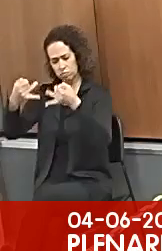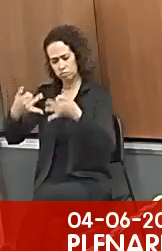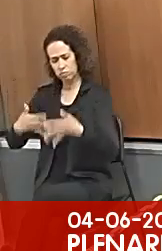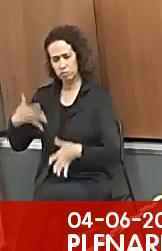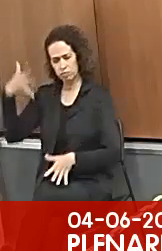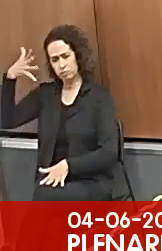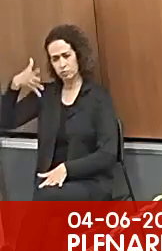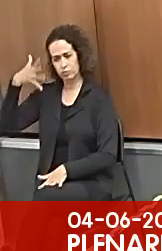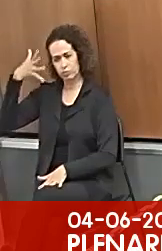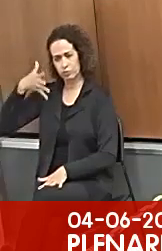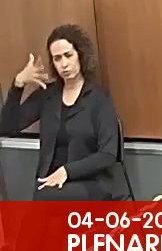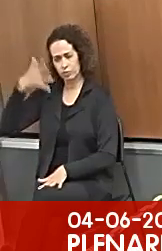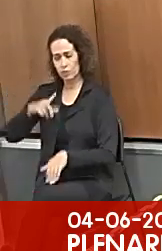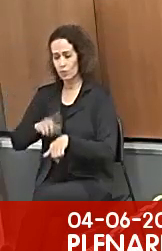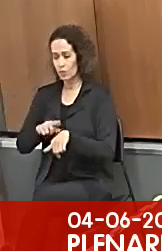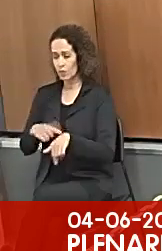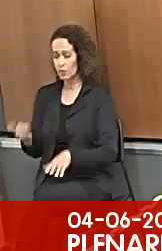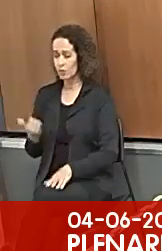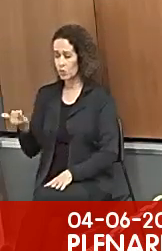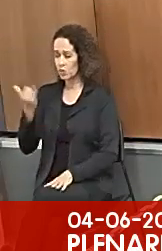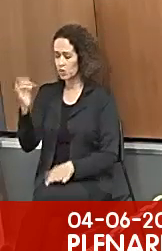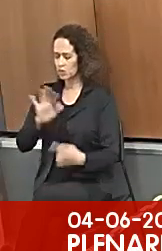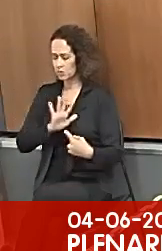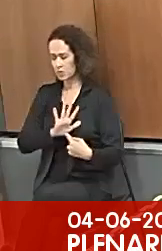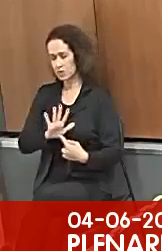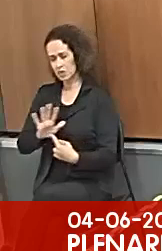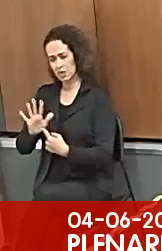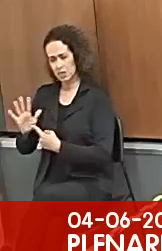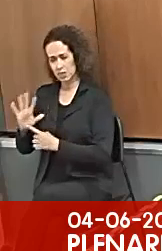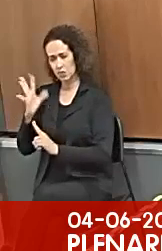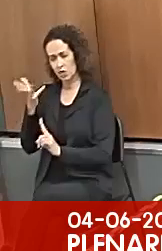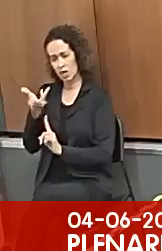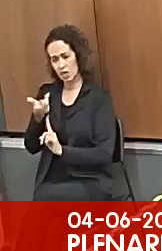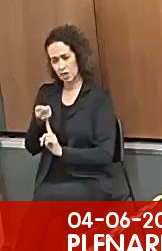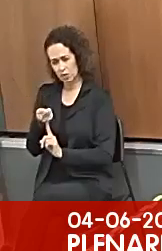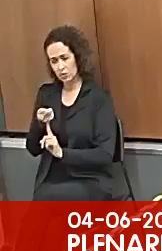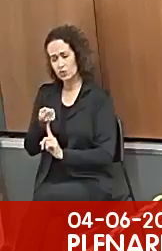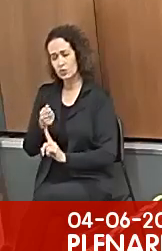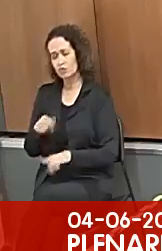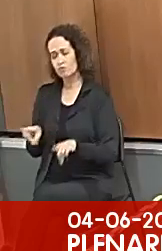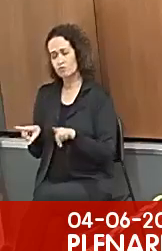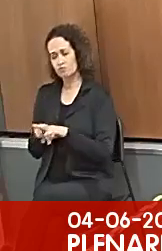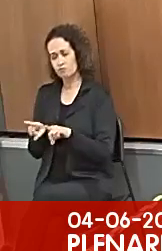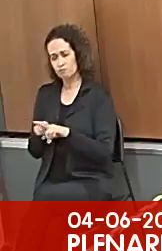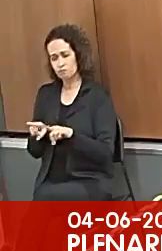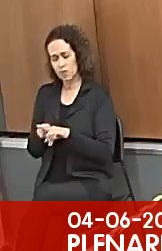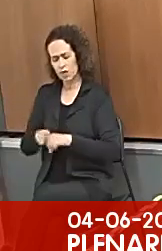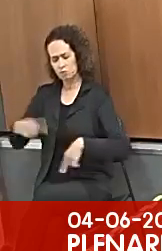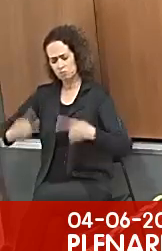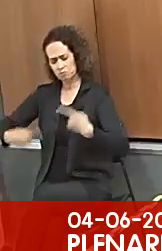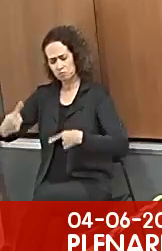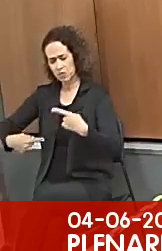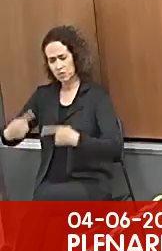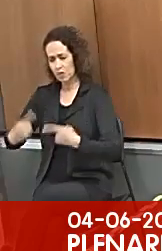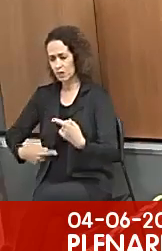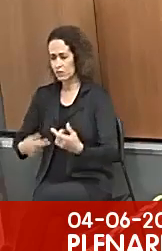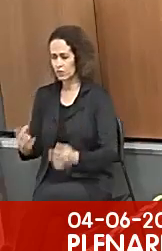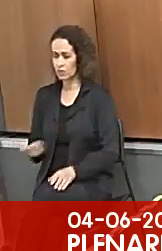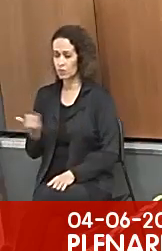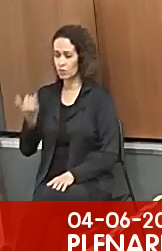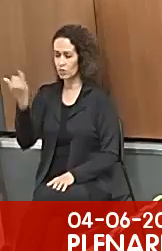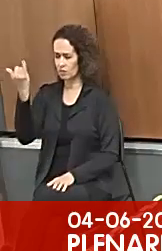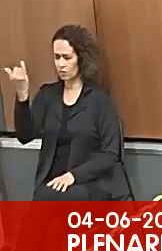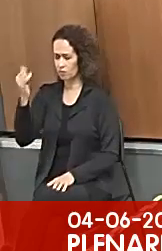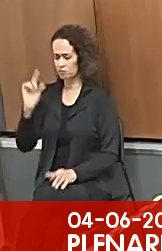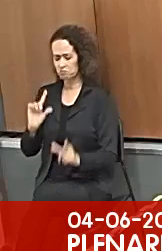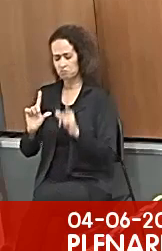momentos impressionantes, com apresentações artísticas, um debate intenso. A gente saiu daqui ainda